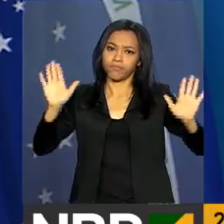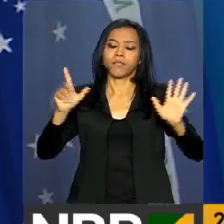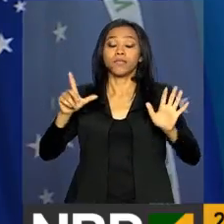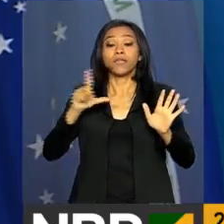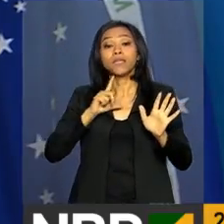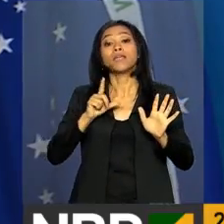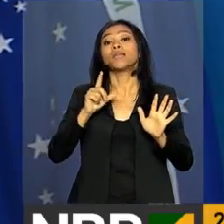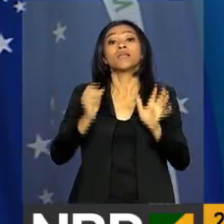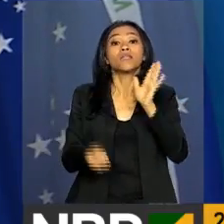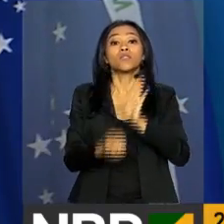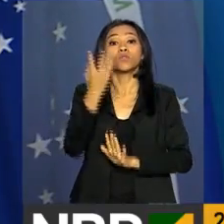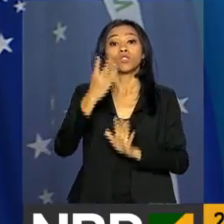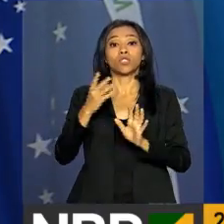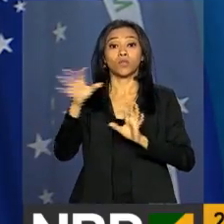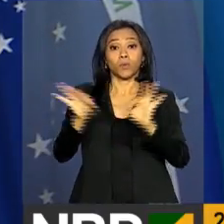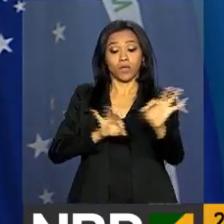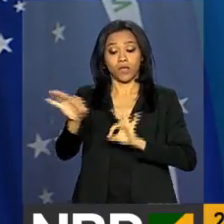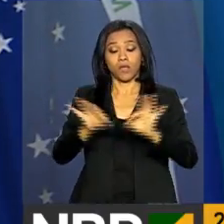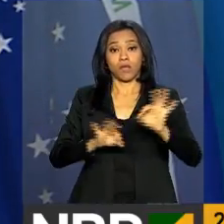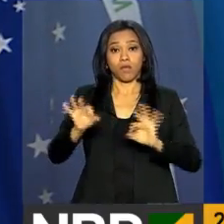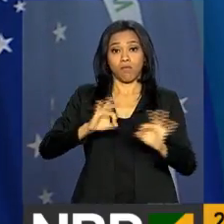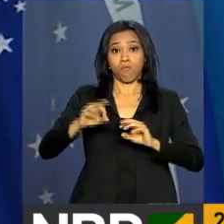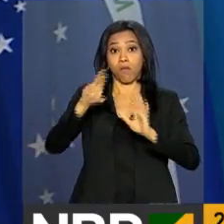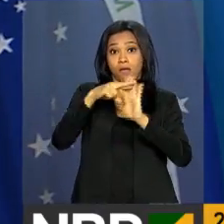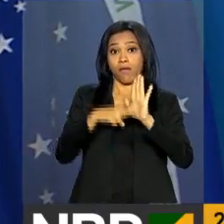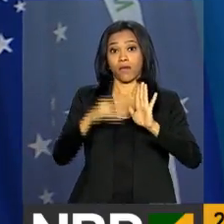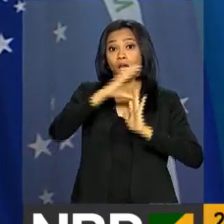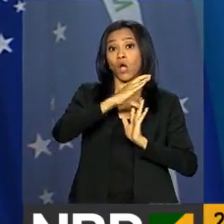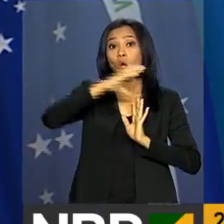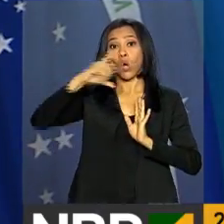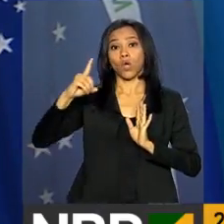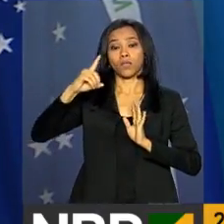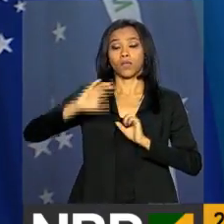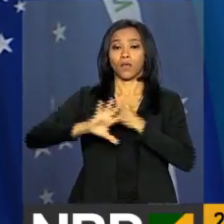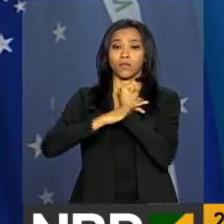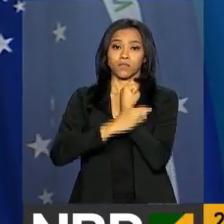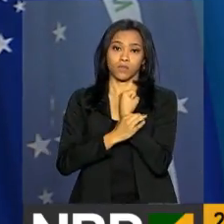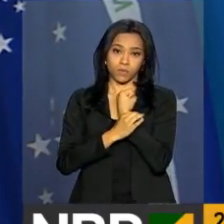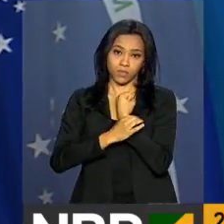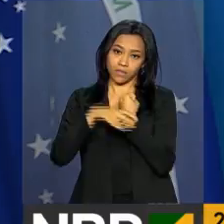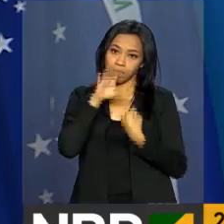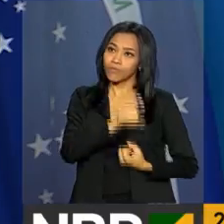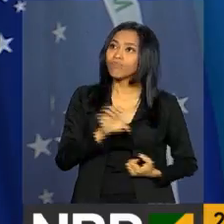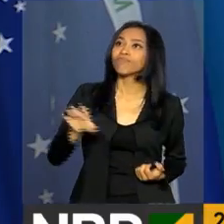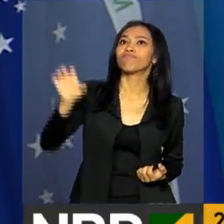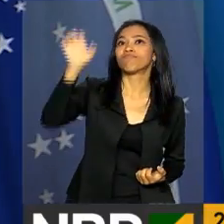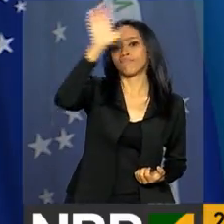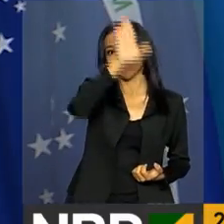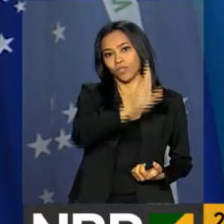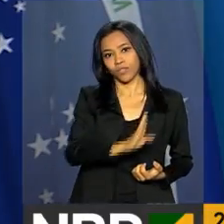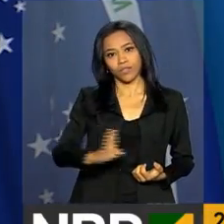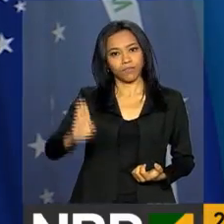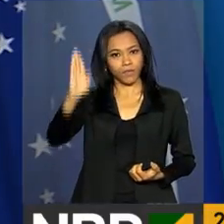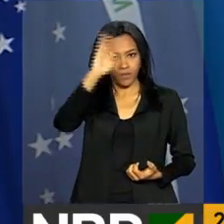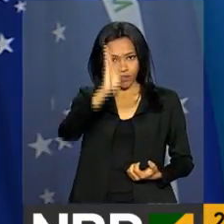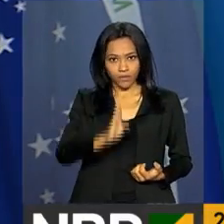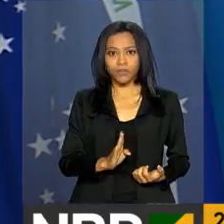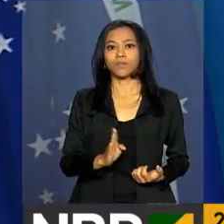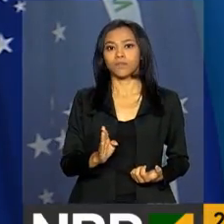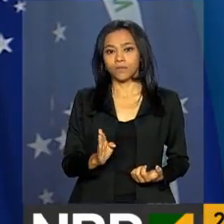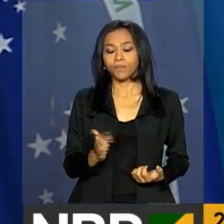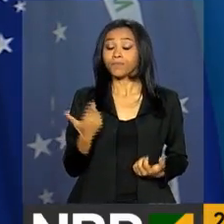coordenar e integrar a segurança pública em todo o país e é interessante que a questão da segurança pública